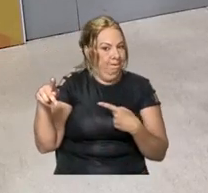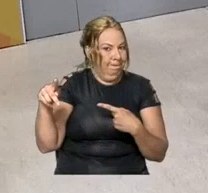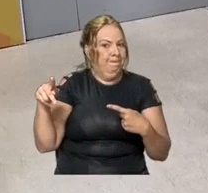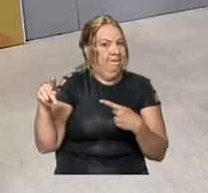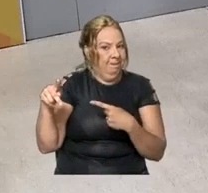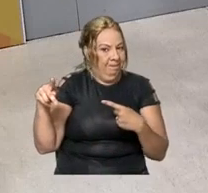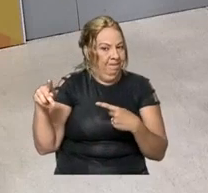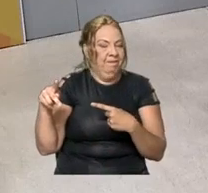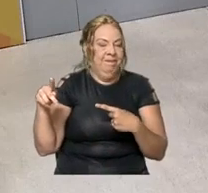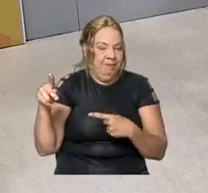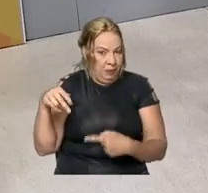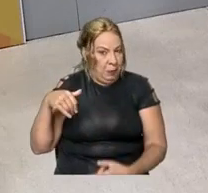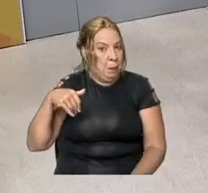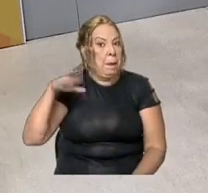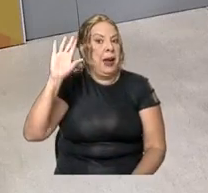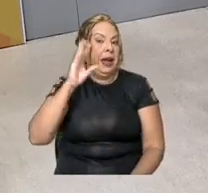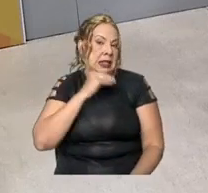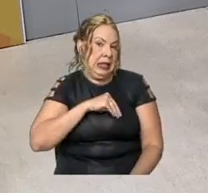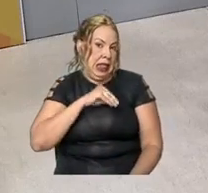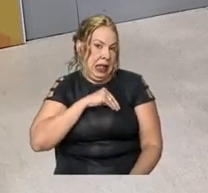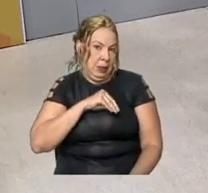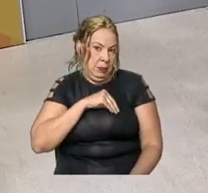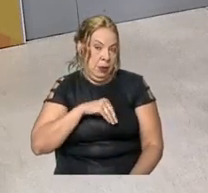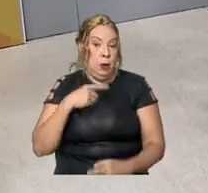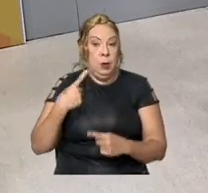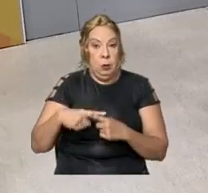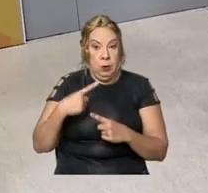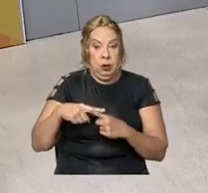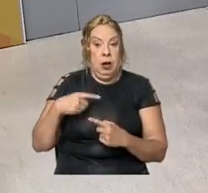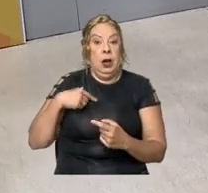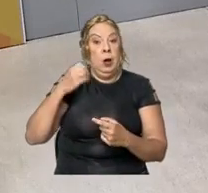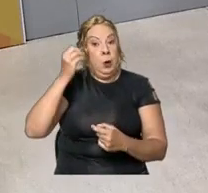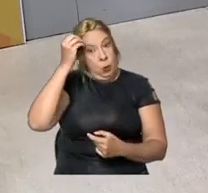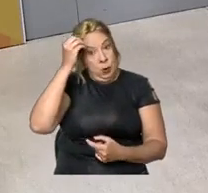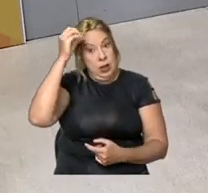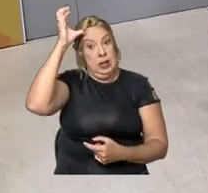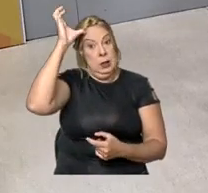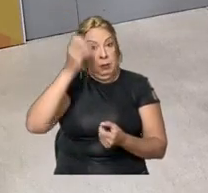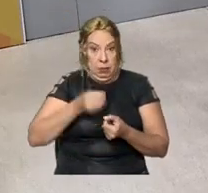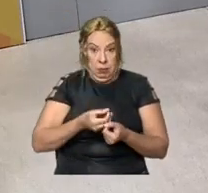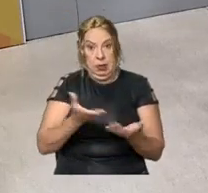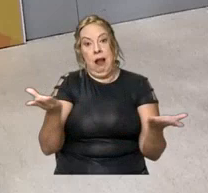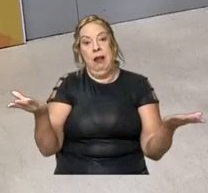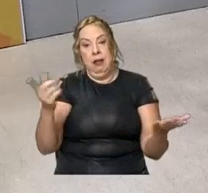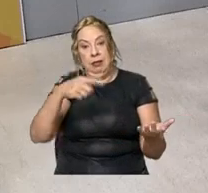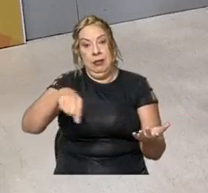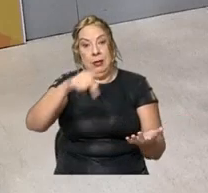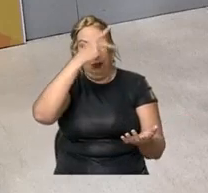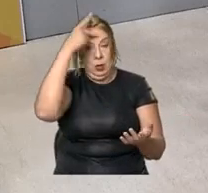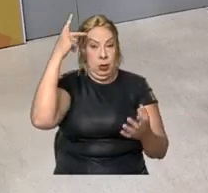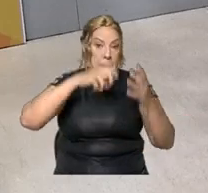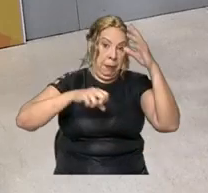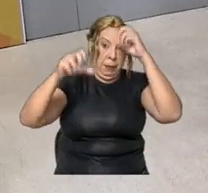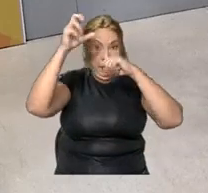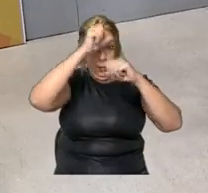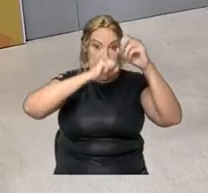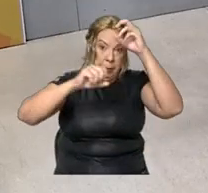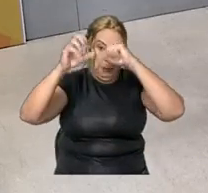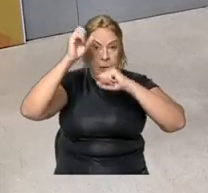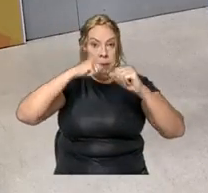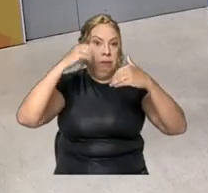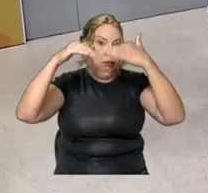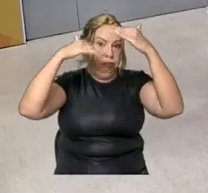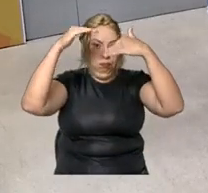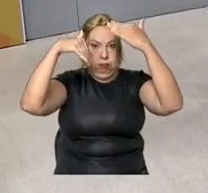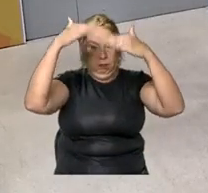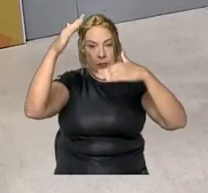todas, deveria ser o professor, sabe? Porque ele que forma todas as outras profissões. Então, mais do que justo que eles sejam